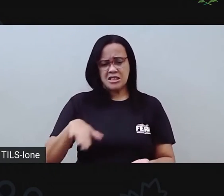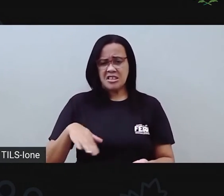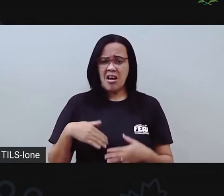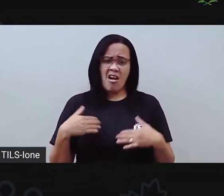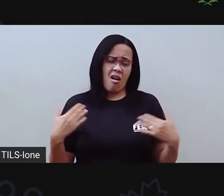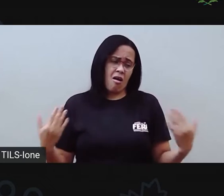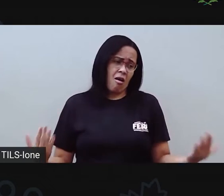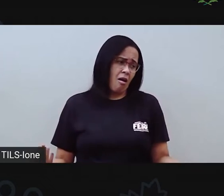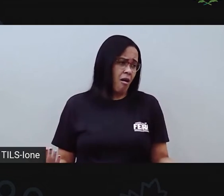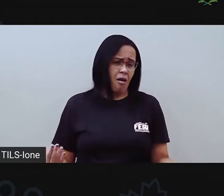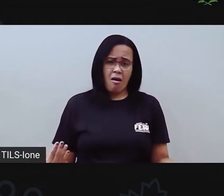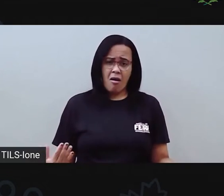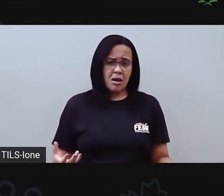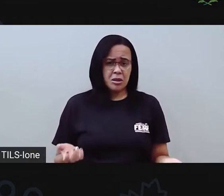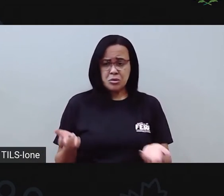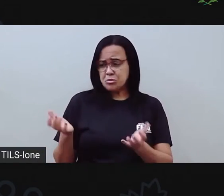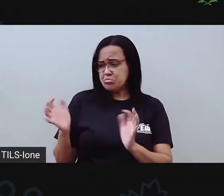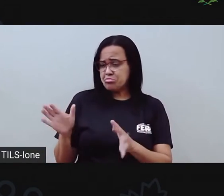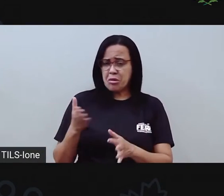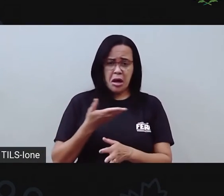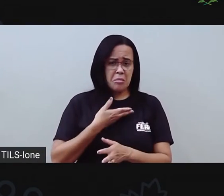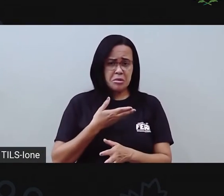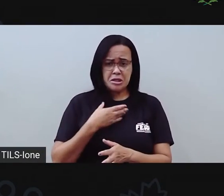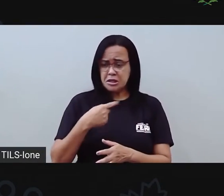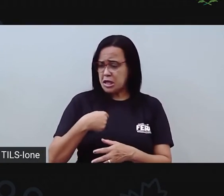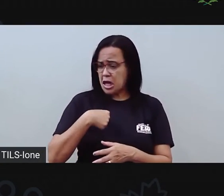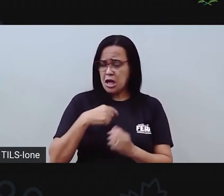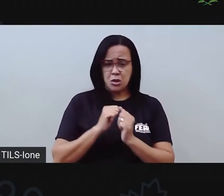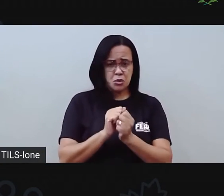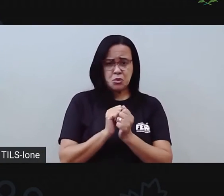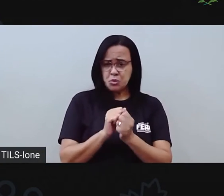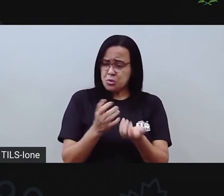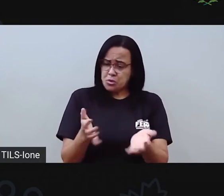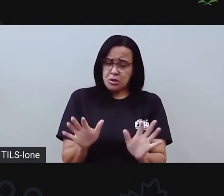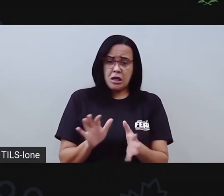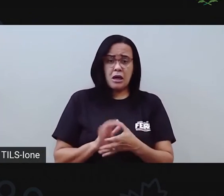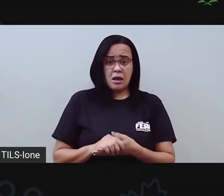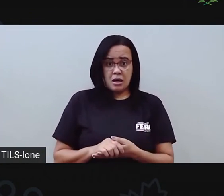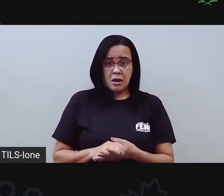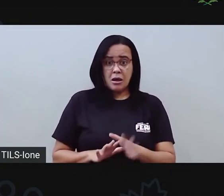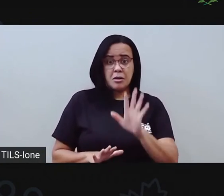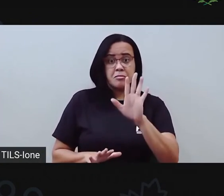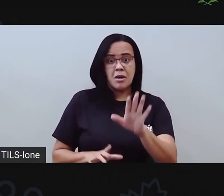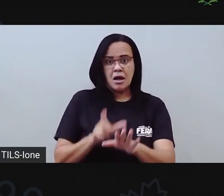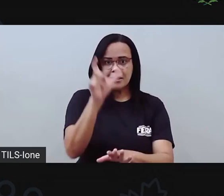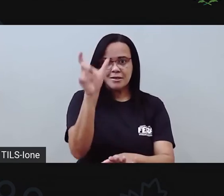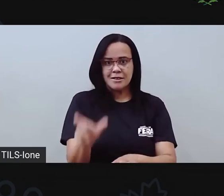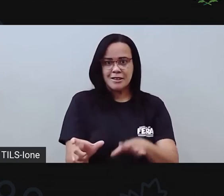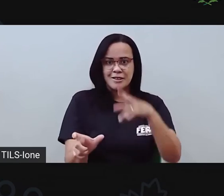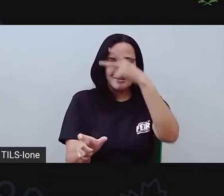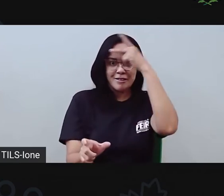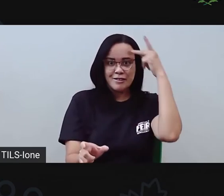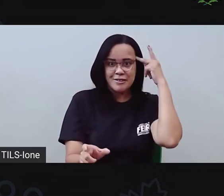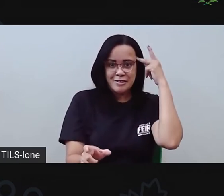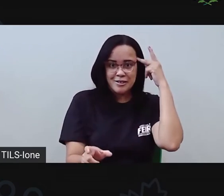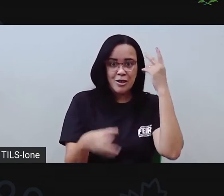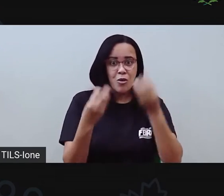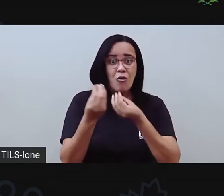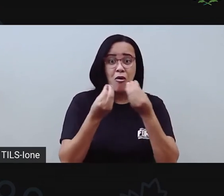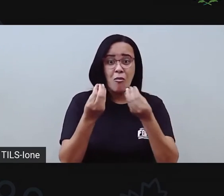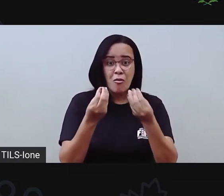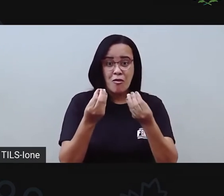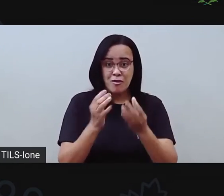Mas será que você está querendo, né? Está sendo uma pessoa que as pessoas querem ser amigas, né? Será que